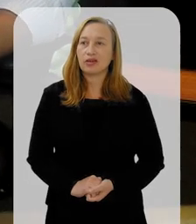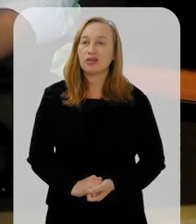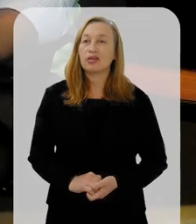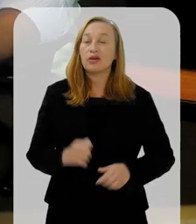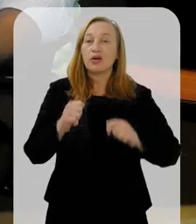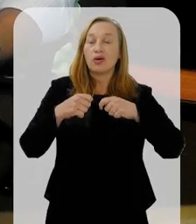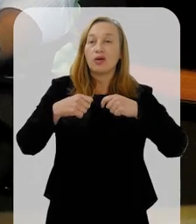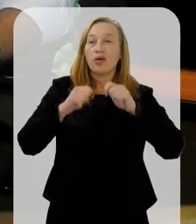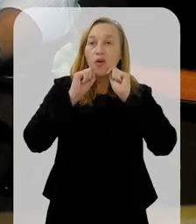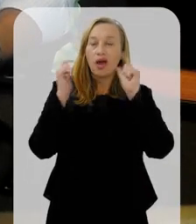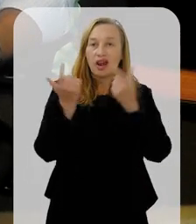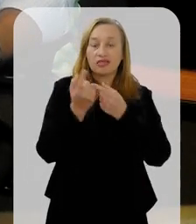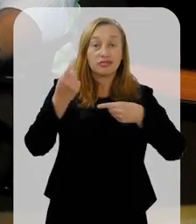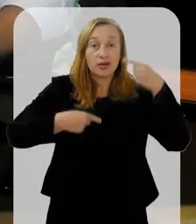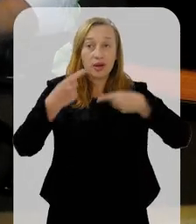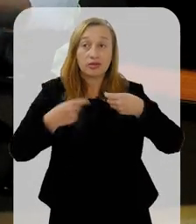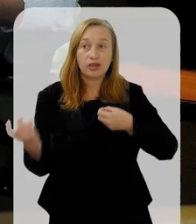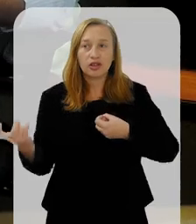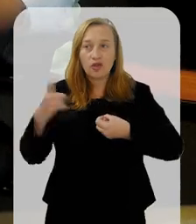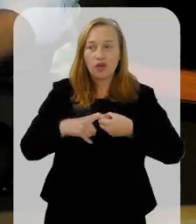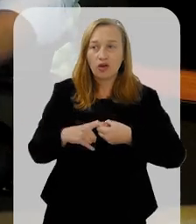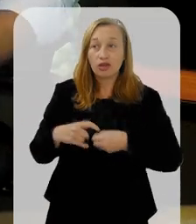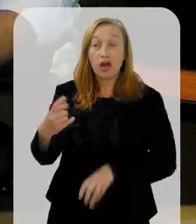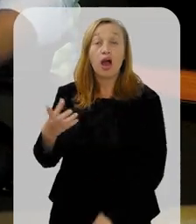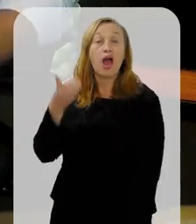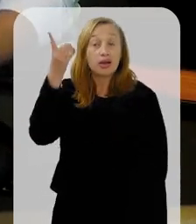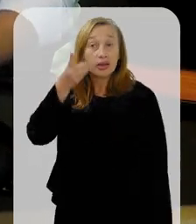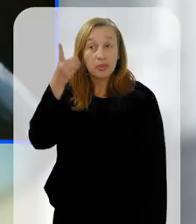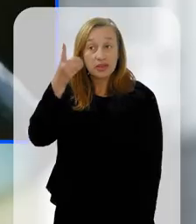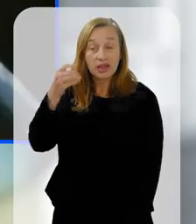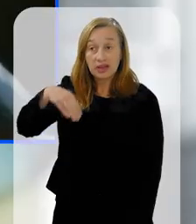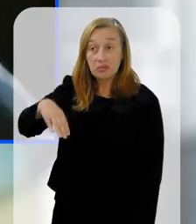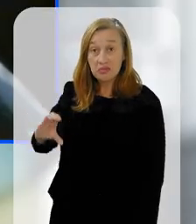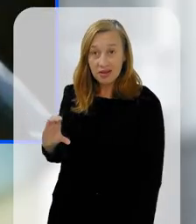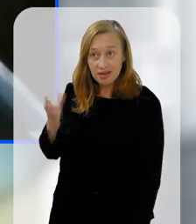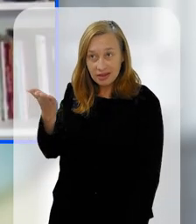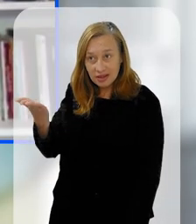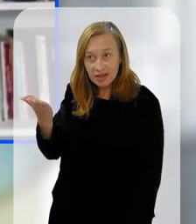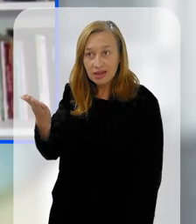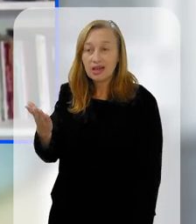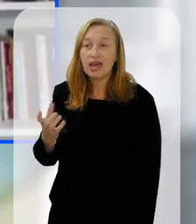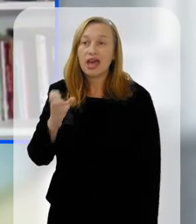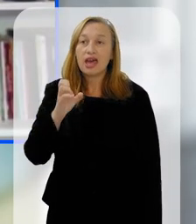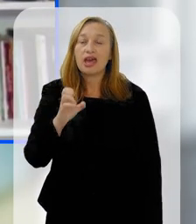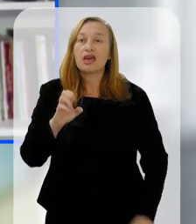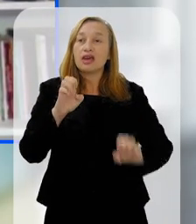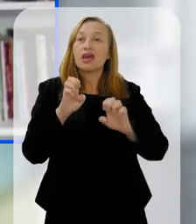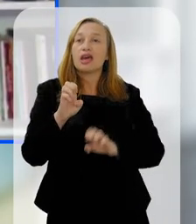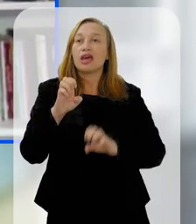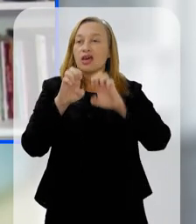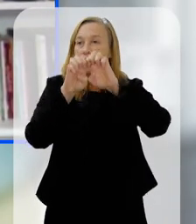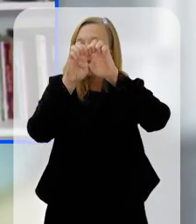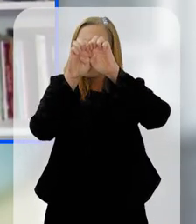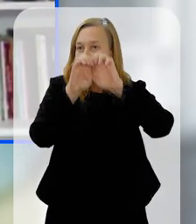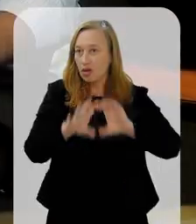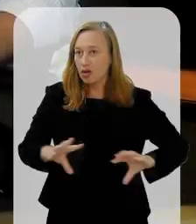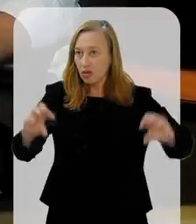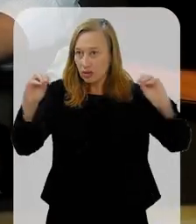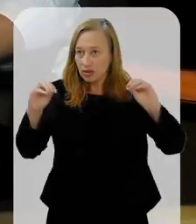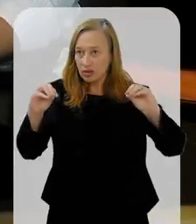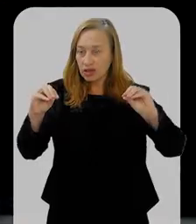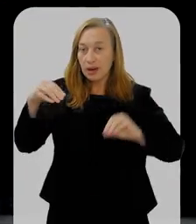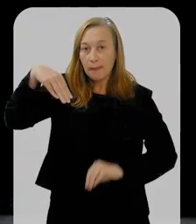O Alerj Debate está de volta. Eu tenho aqui comigo o deputado estadual Carlos Mink e o ecólogo Marcelo Dutra da